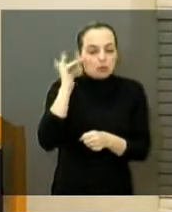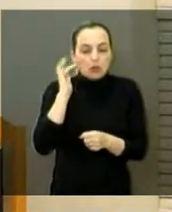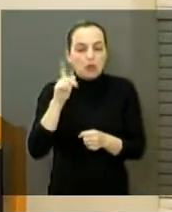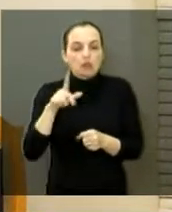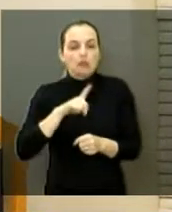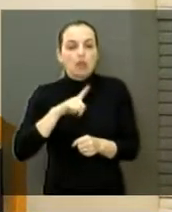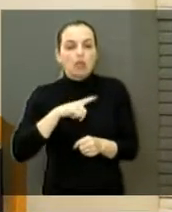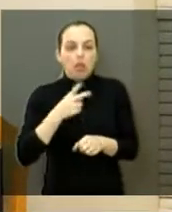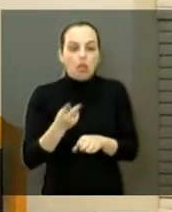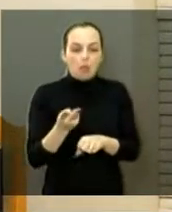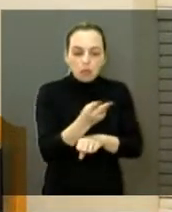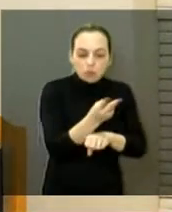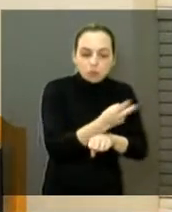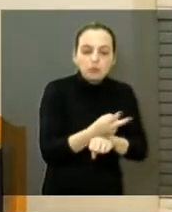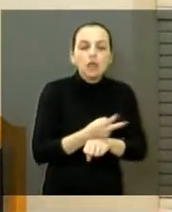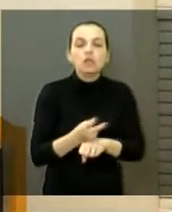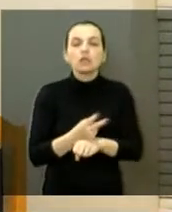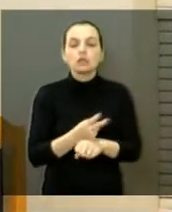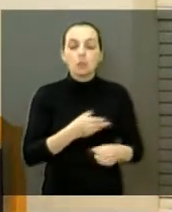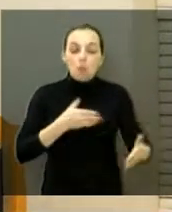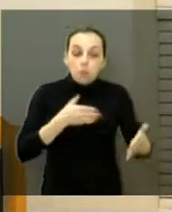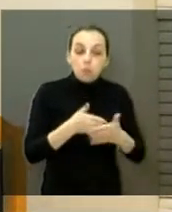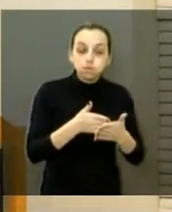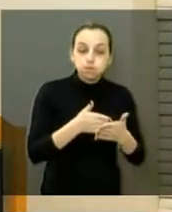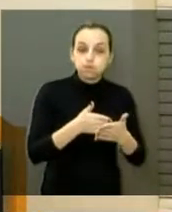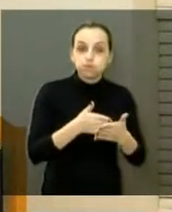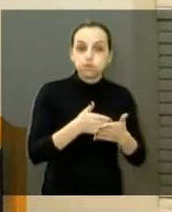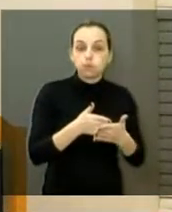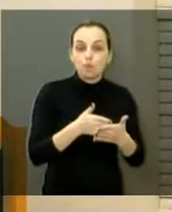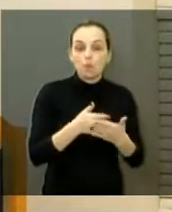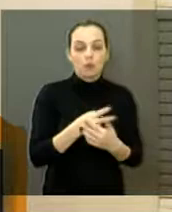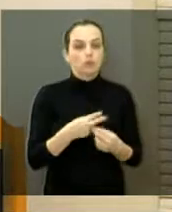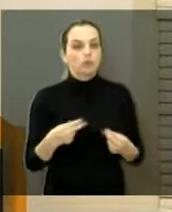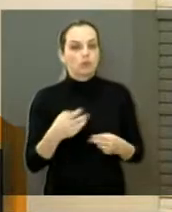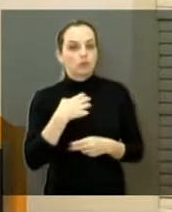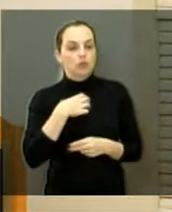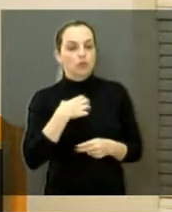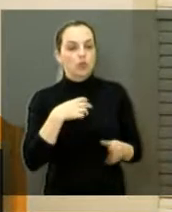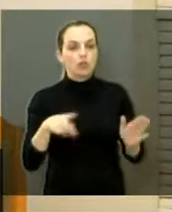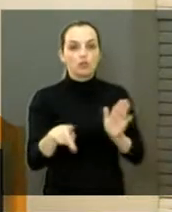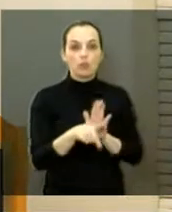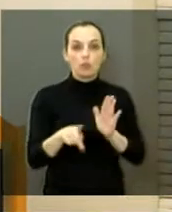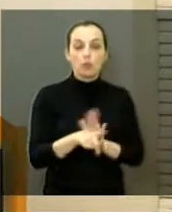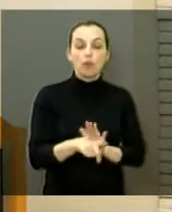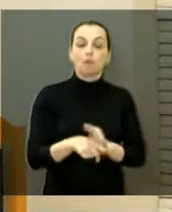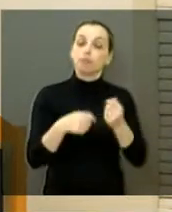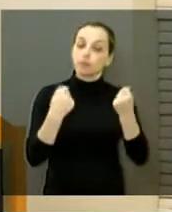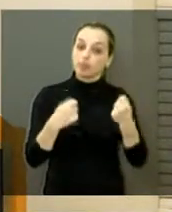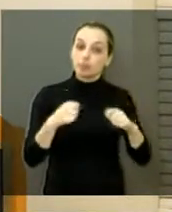poderia bloquear essa situação aí, né? Né, Paulo? Acho que tem uma coisa que nós precisamos